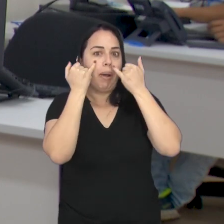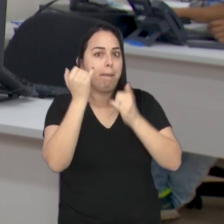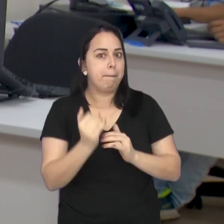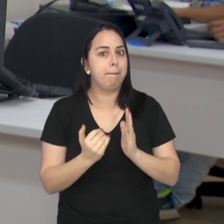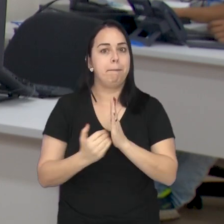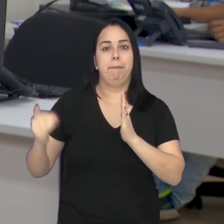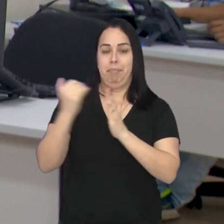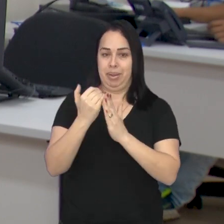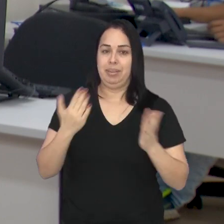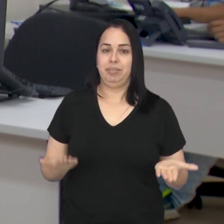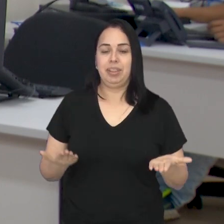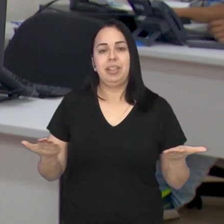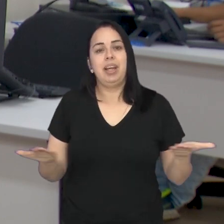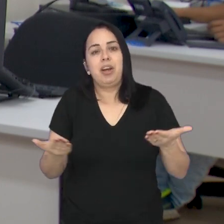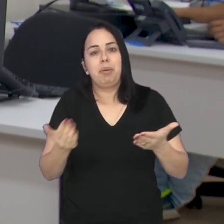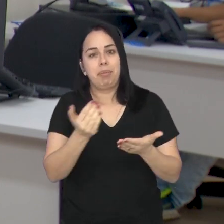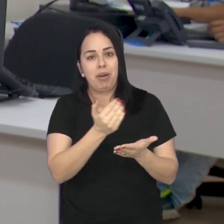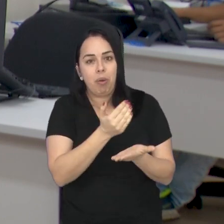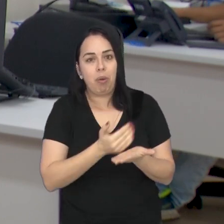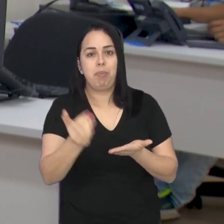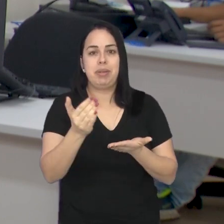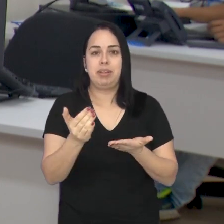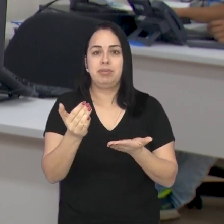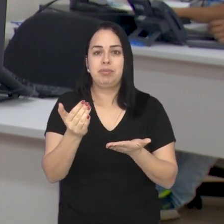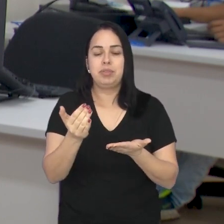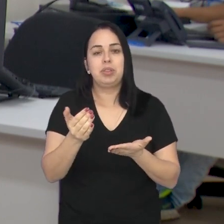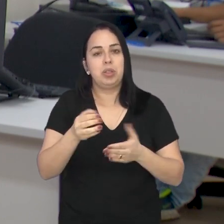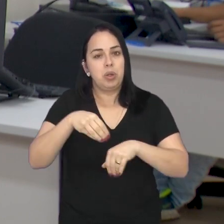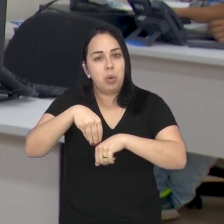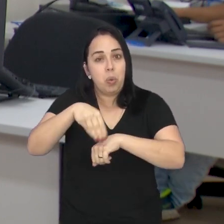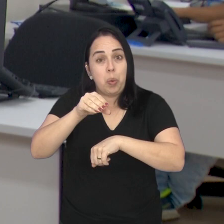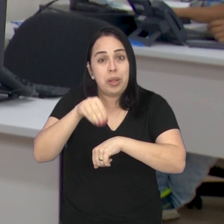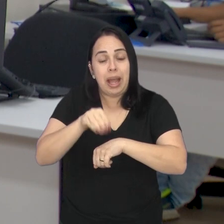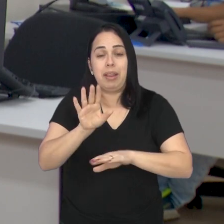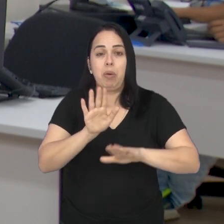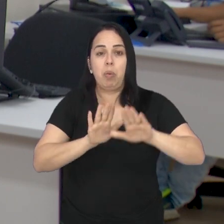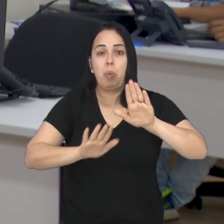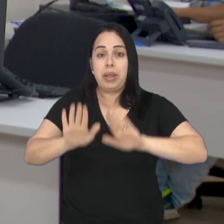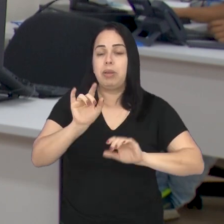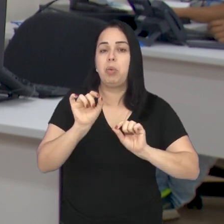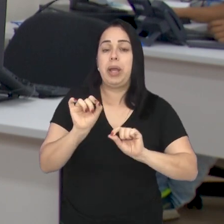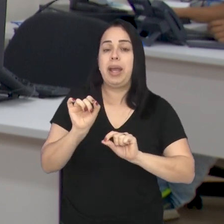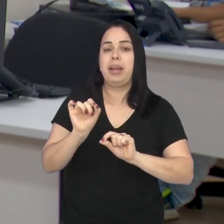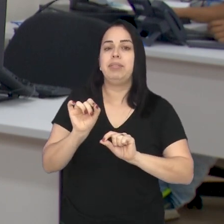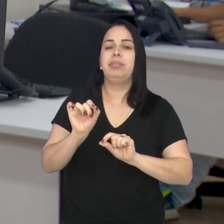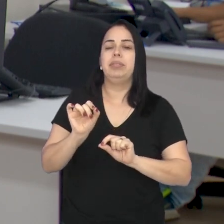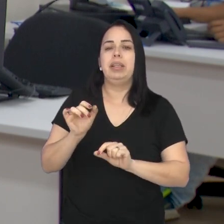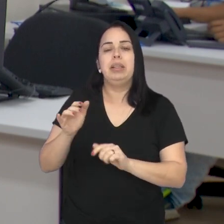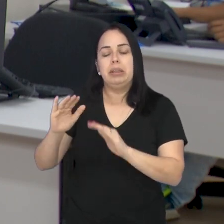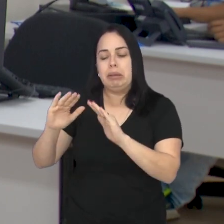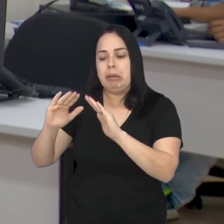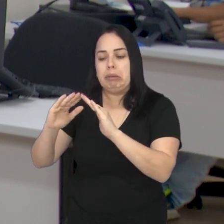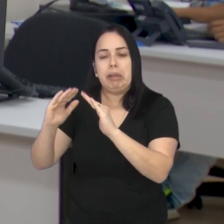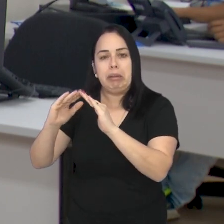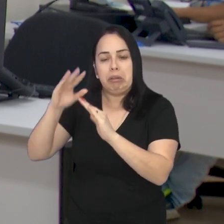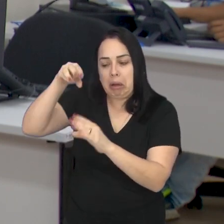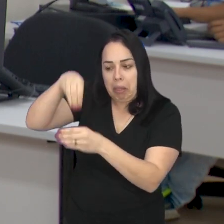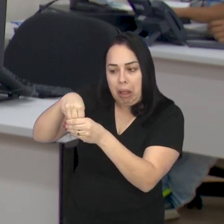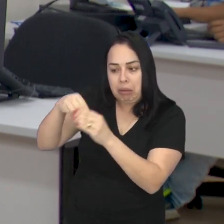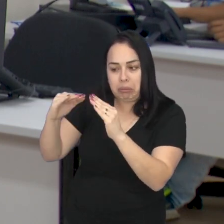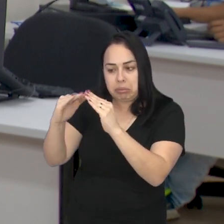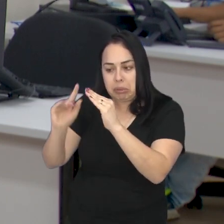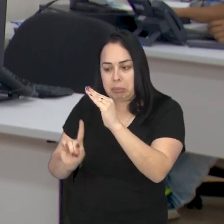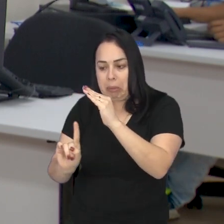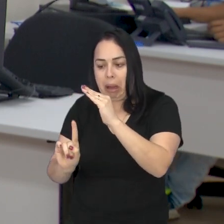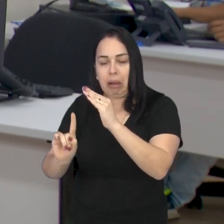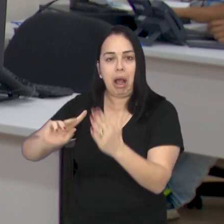informação. E para abrir o jornal de hoje, um recado sobre os cuidados domésticos. Sabe qual é um grande motivo de acidentes e